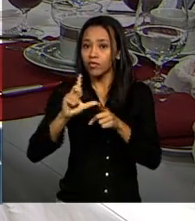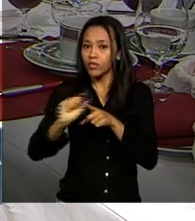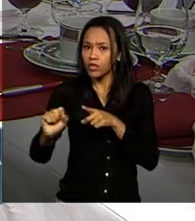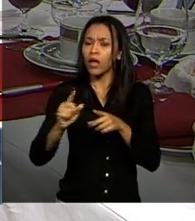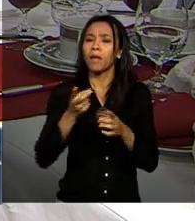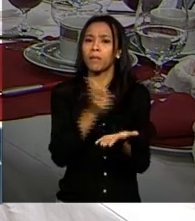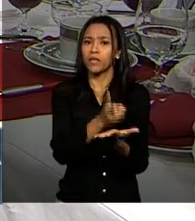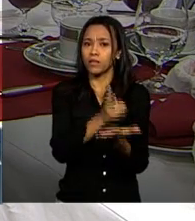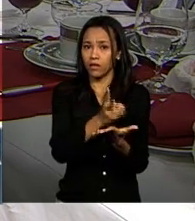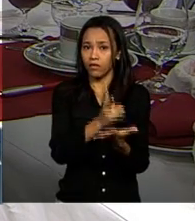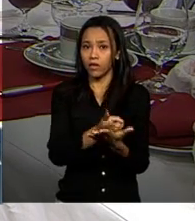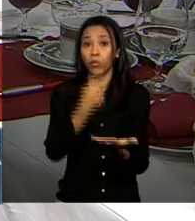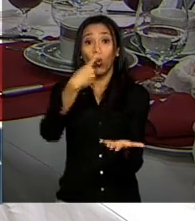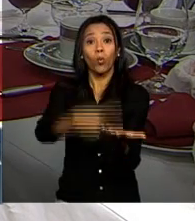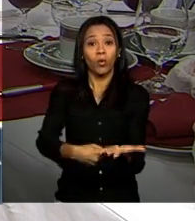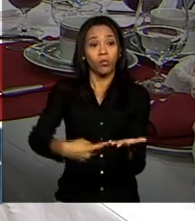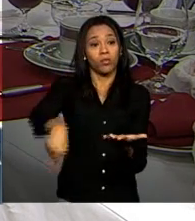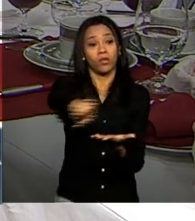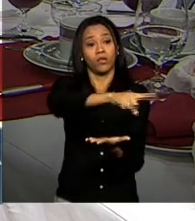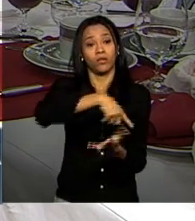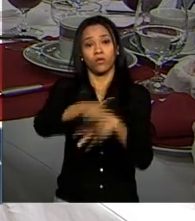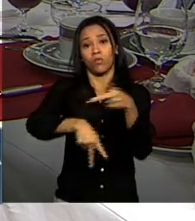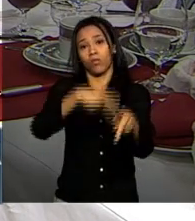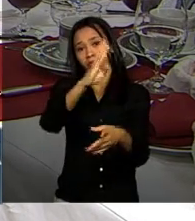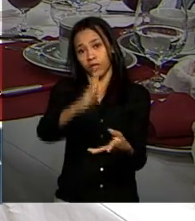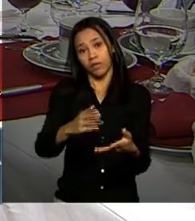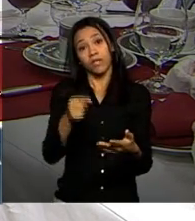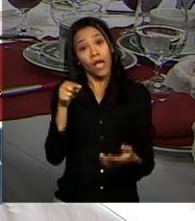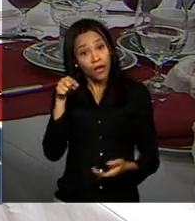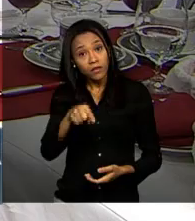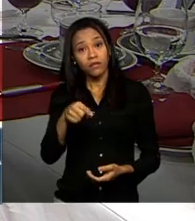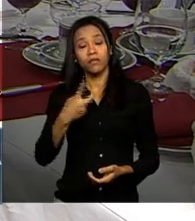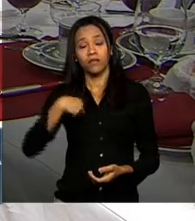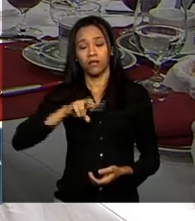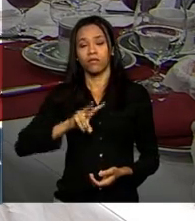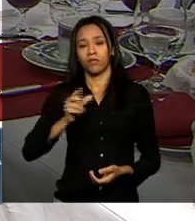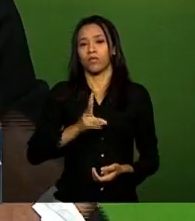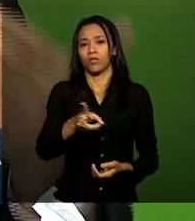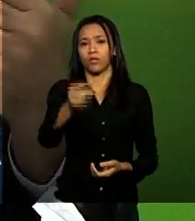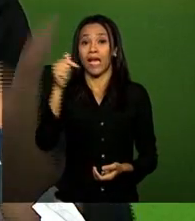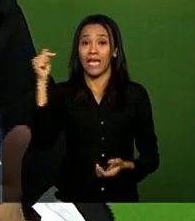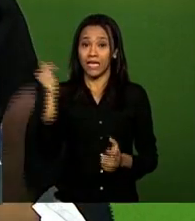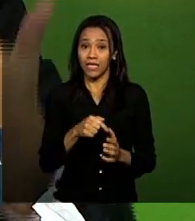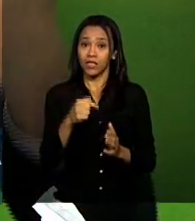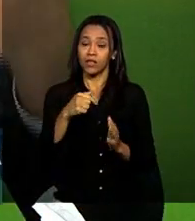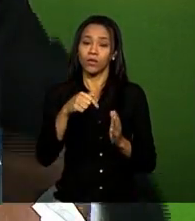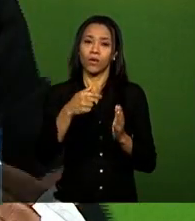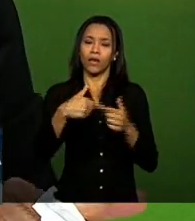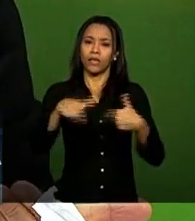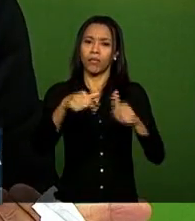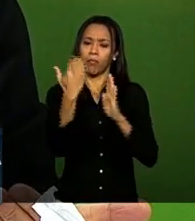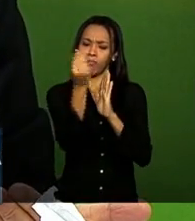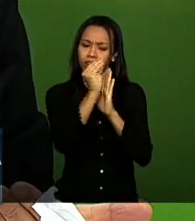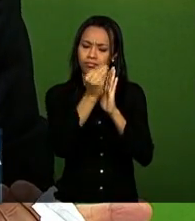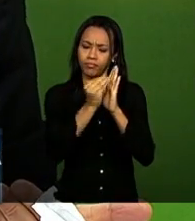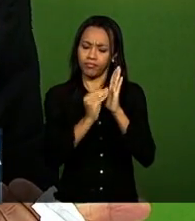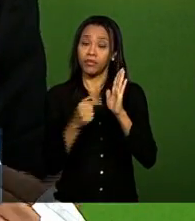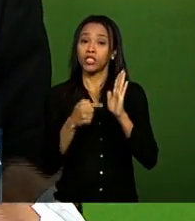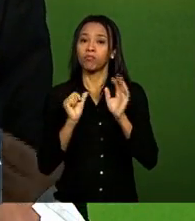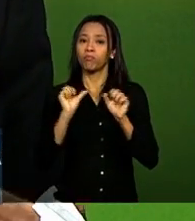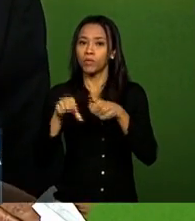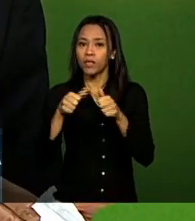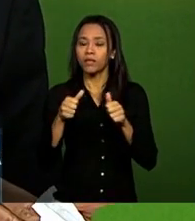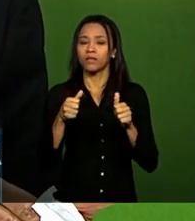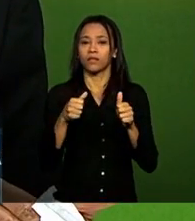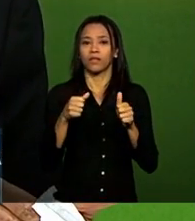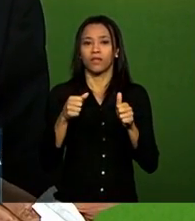com o nosso país e com o povo brasileiro e é isso que nós vamos fazer esta é a agenda de mudança de reformas